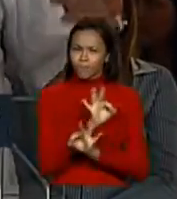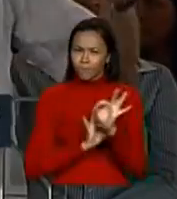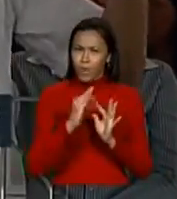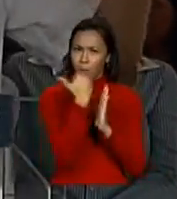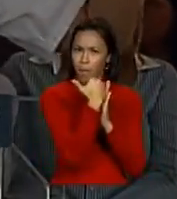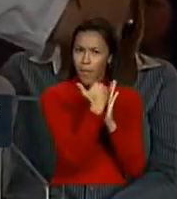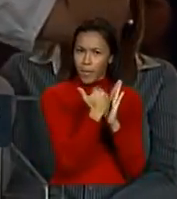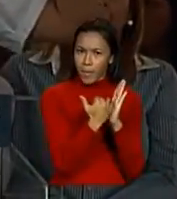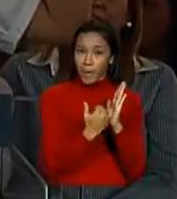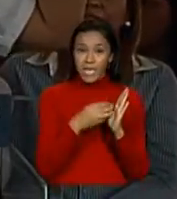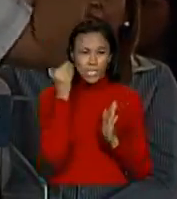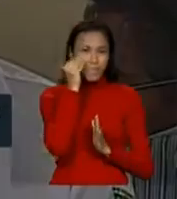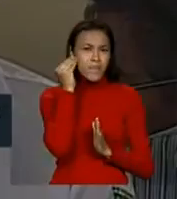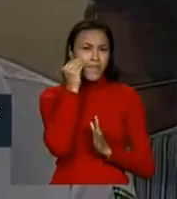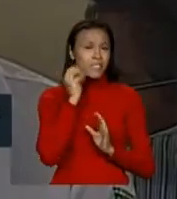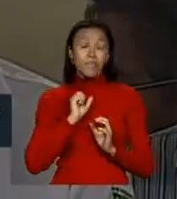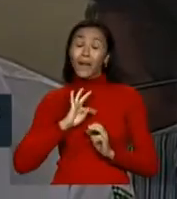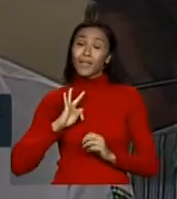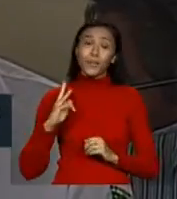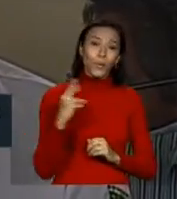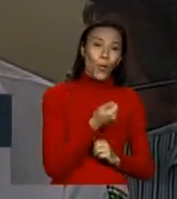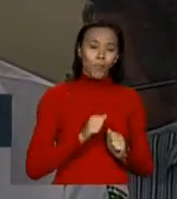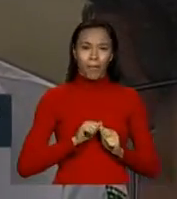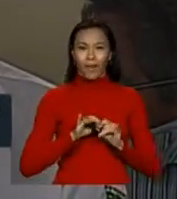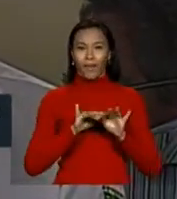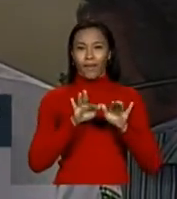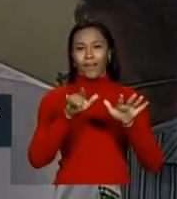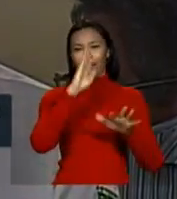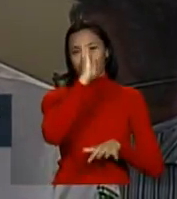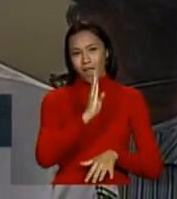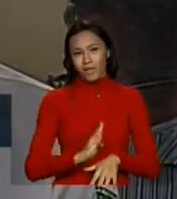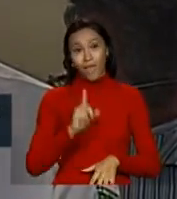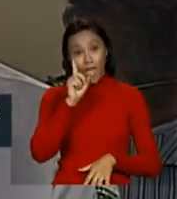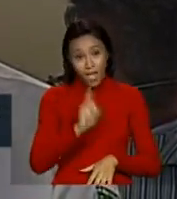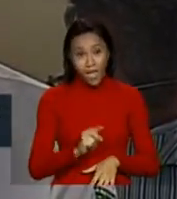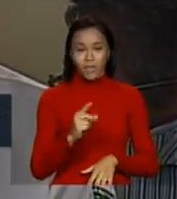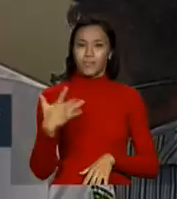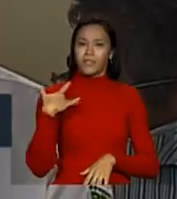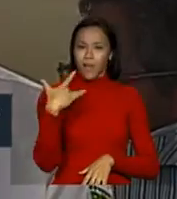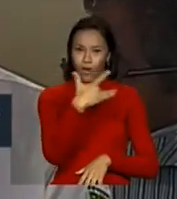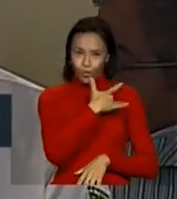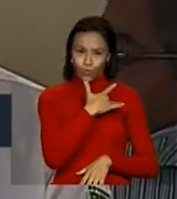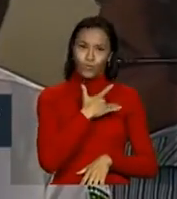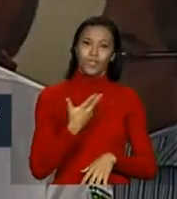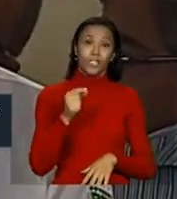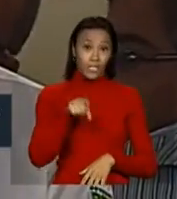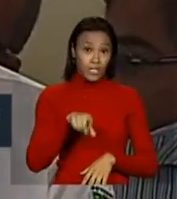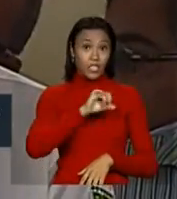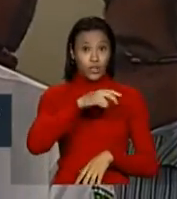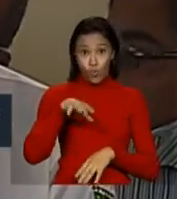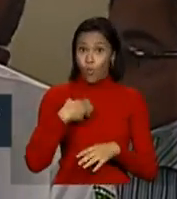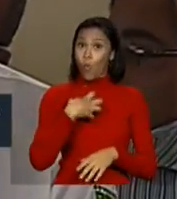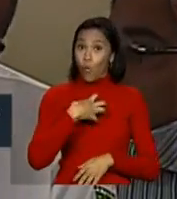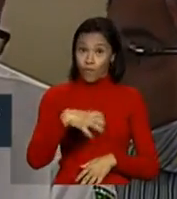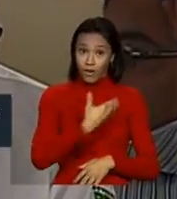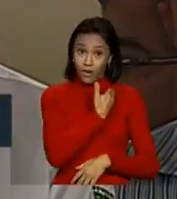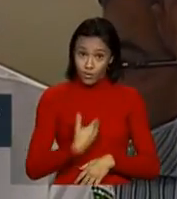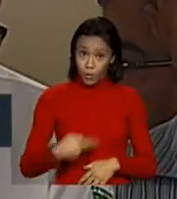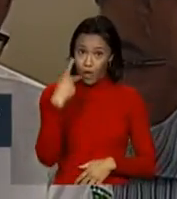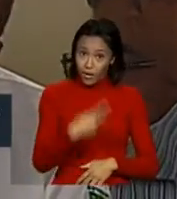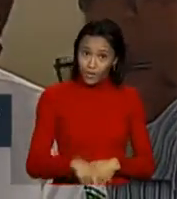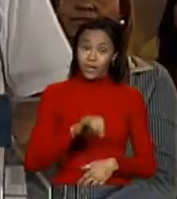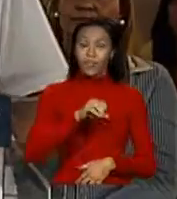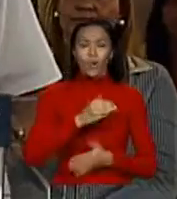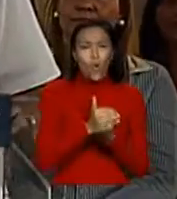para levar essa experiência para todo o Brasil era o programa Saúde e Movimento que o governador jaqu Wagner começou aqui na Bahia no seu